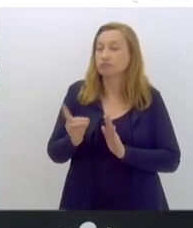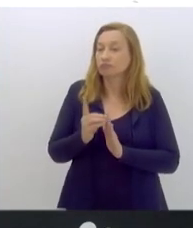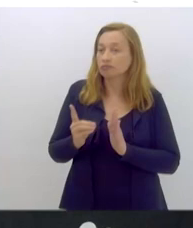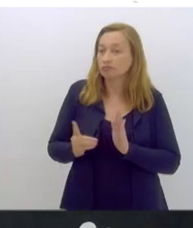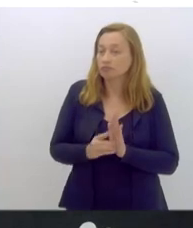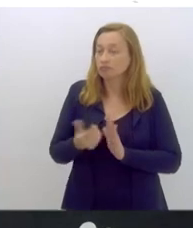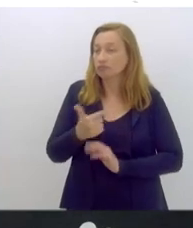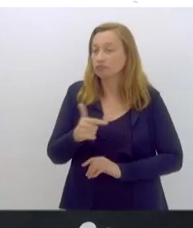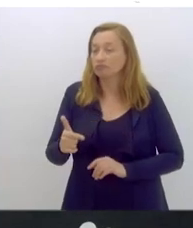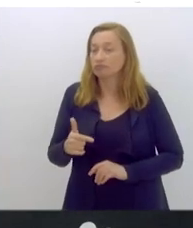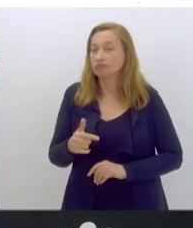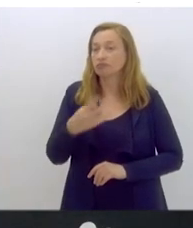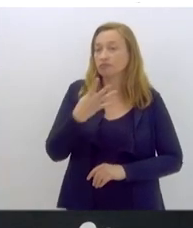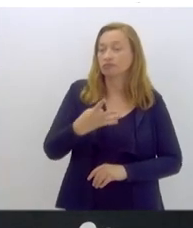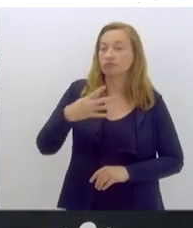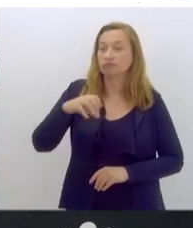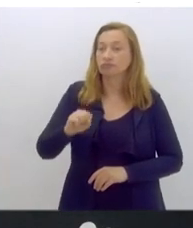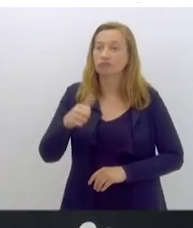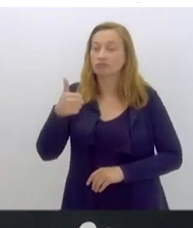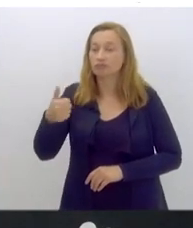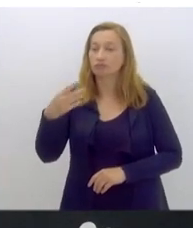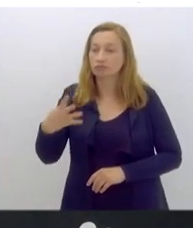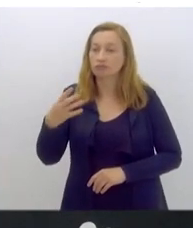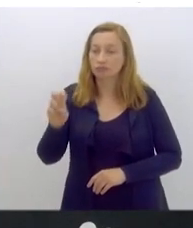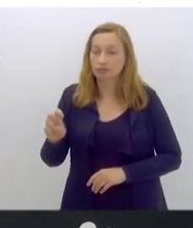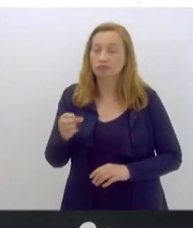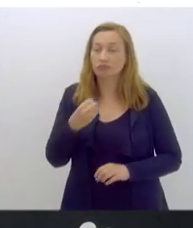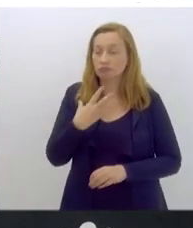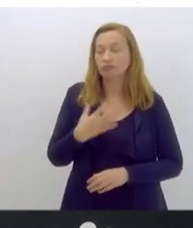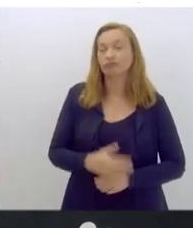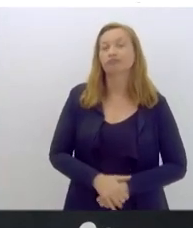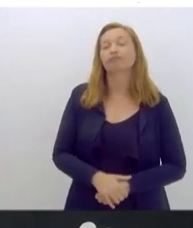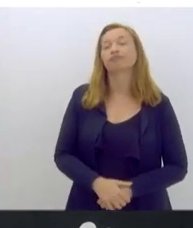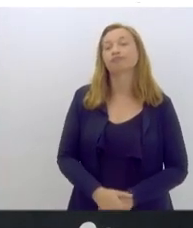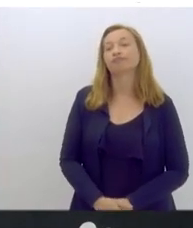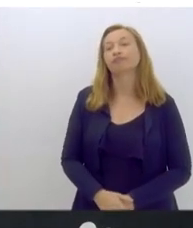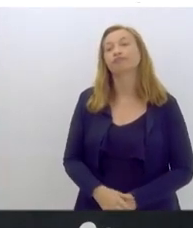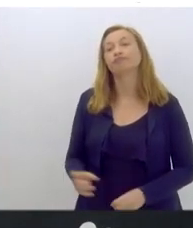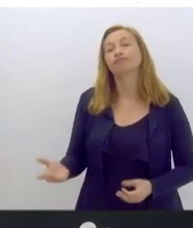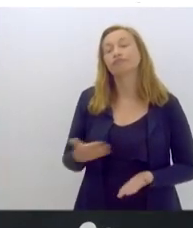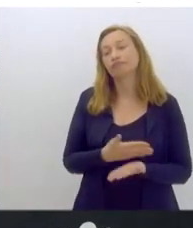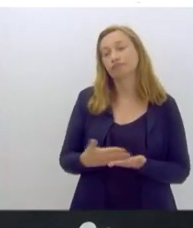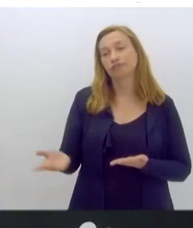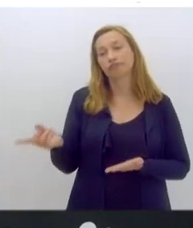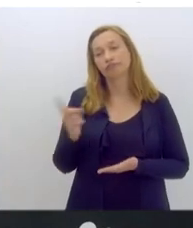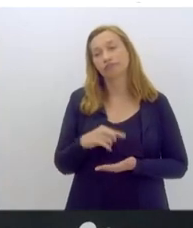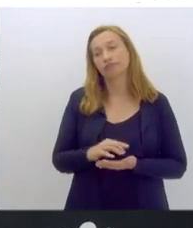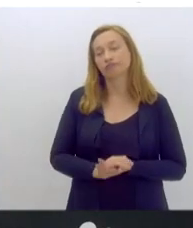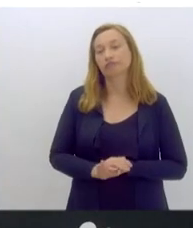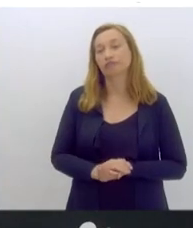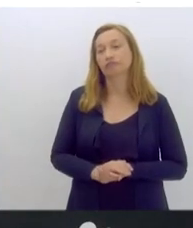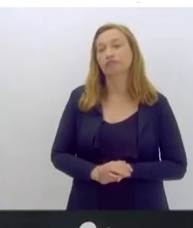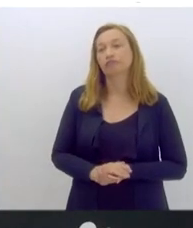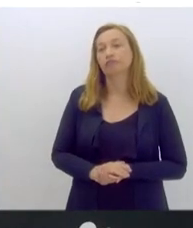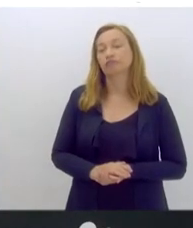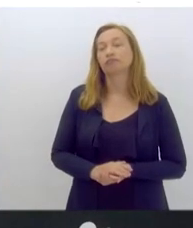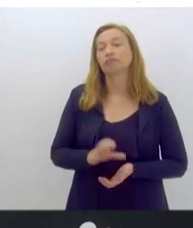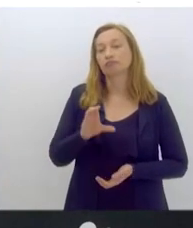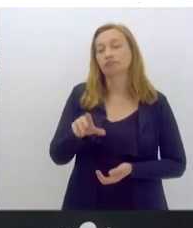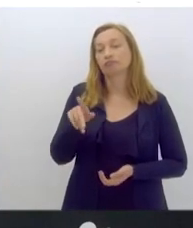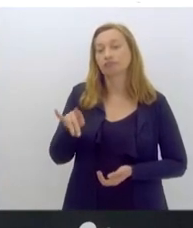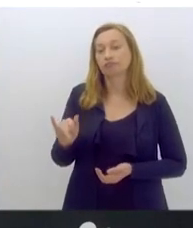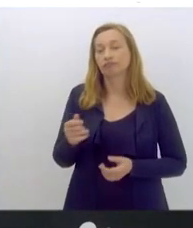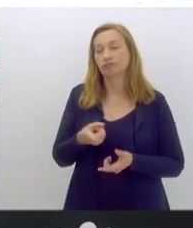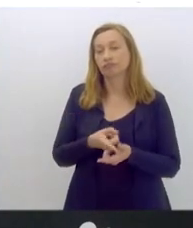48 145 Bom vamos lá na CPI da dívida